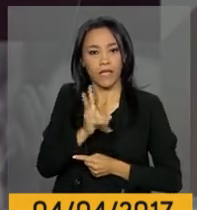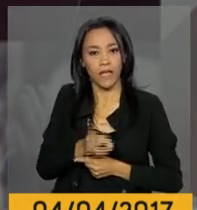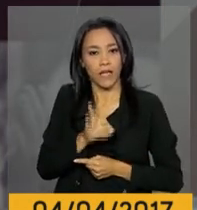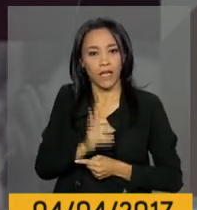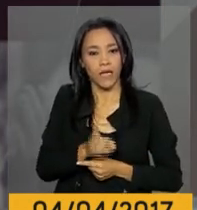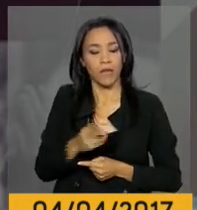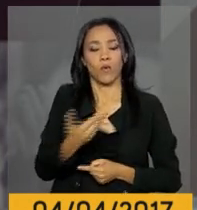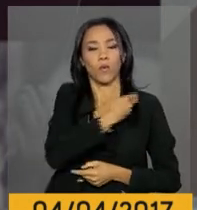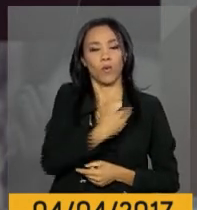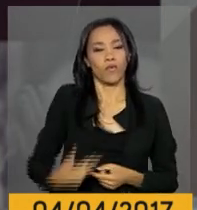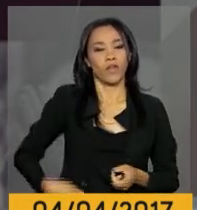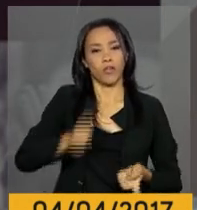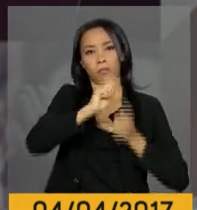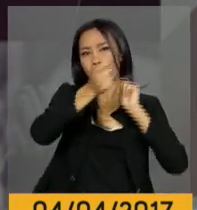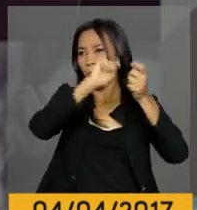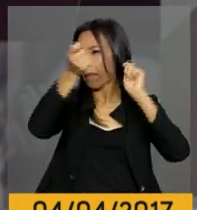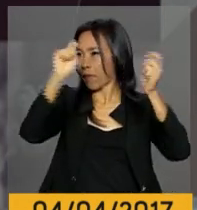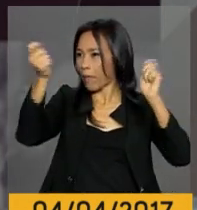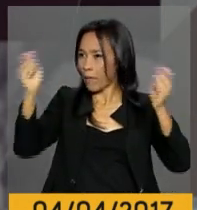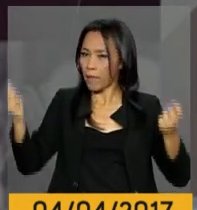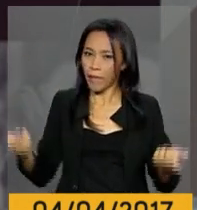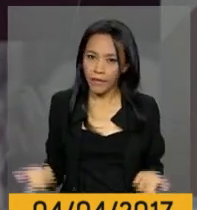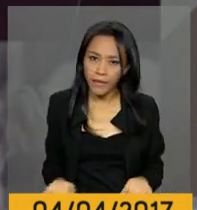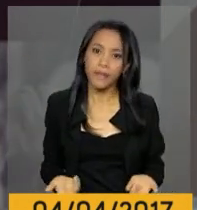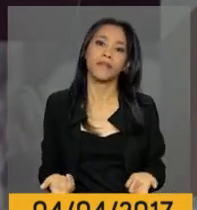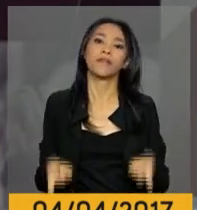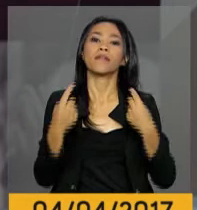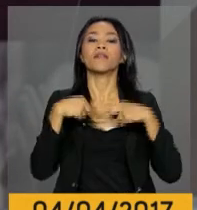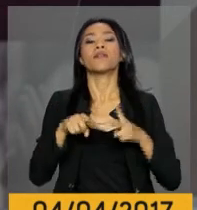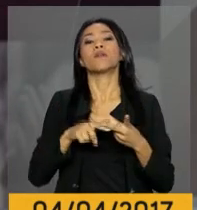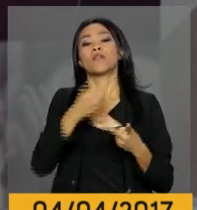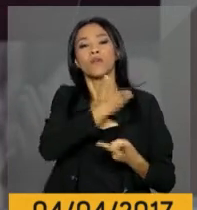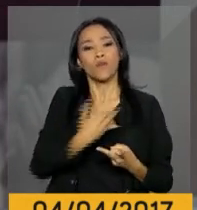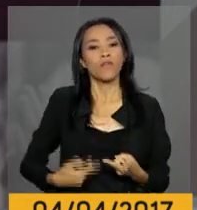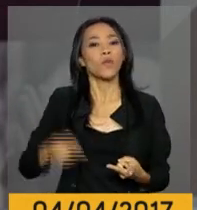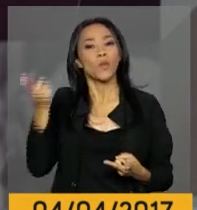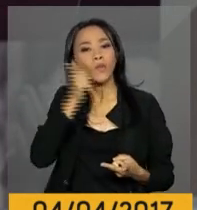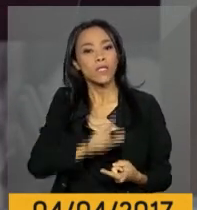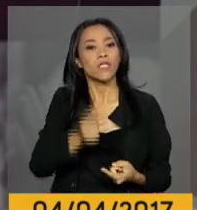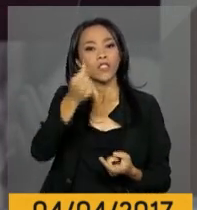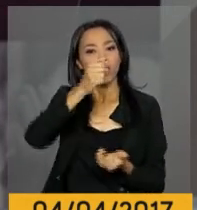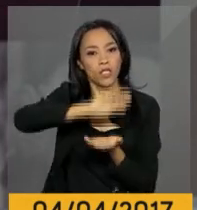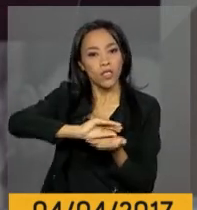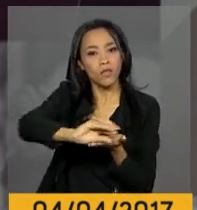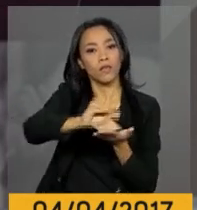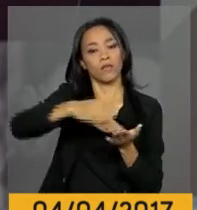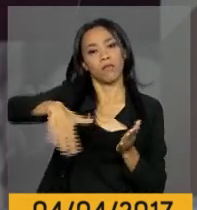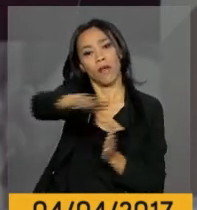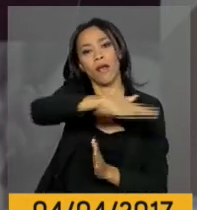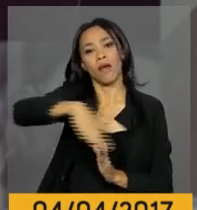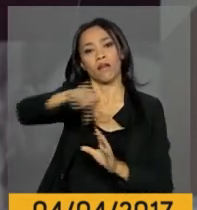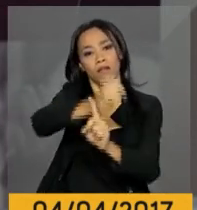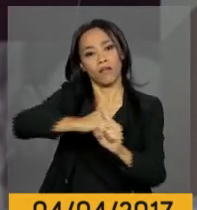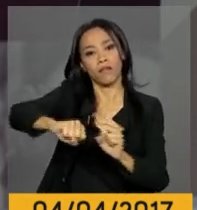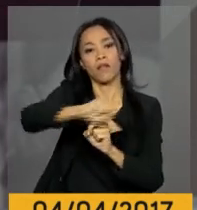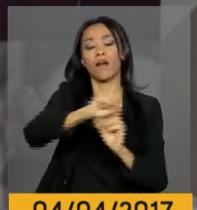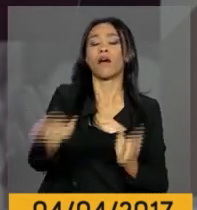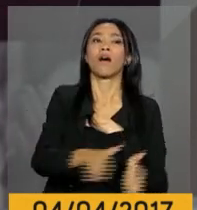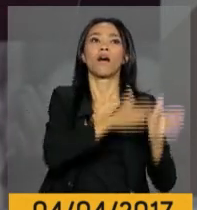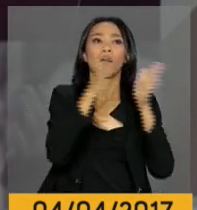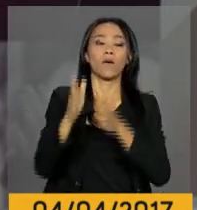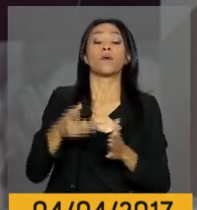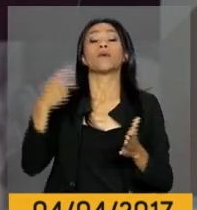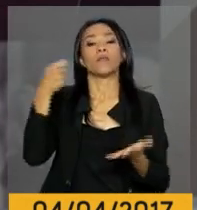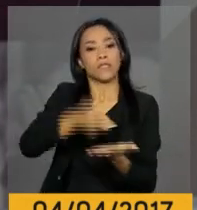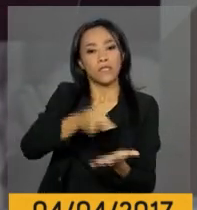contas em dia, que esteja em condições de investir em programas sociais, exige responsabilidade